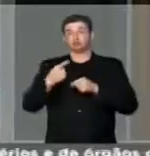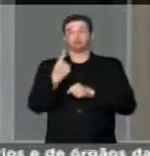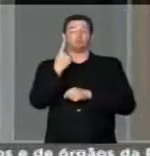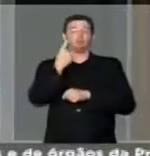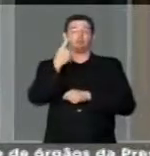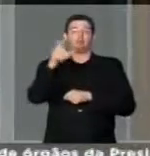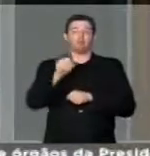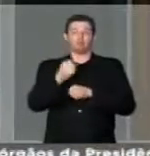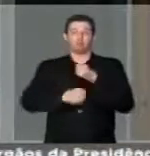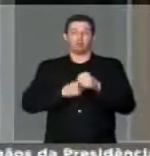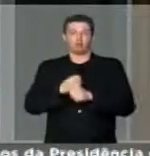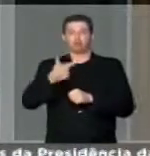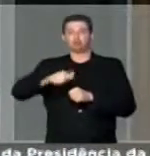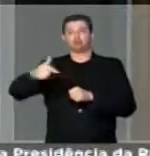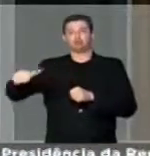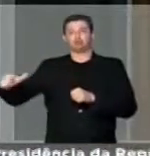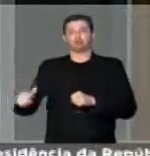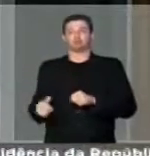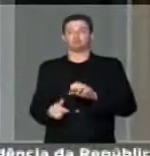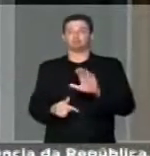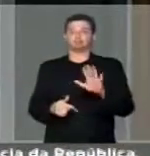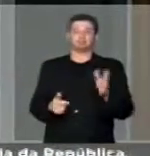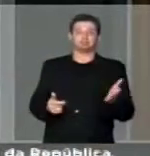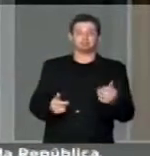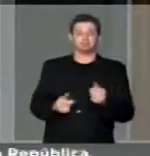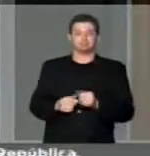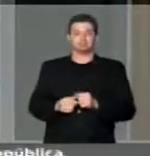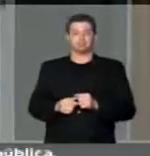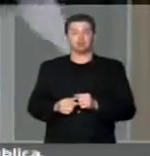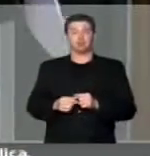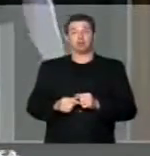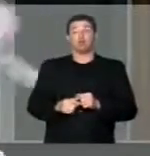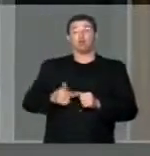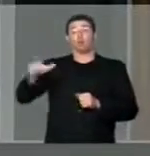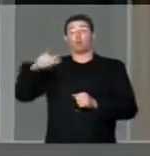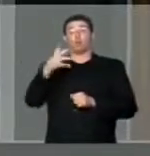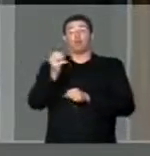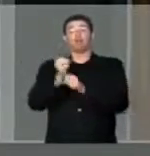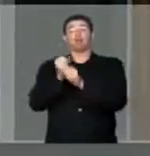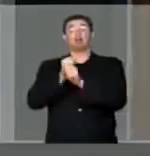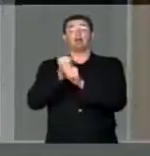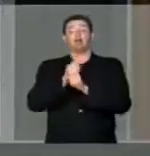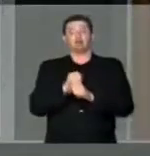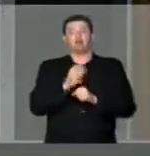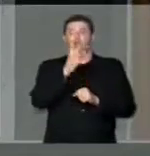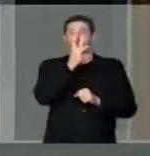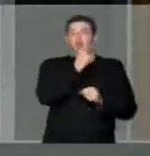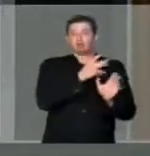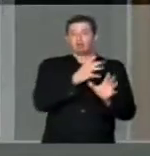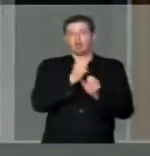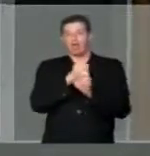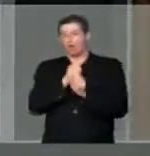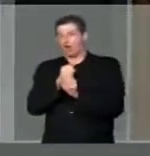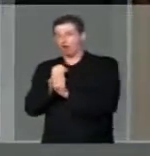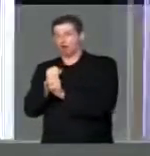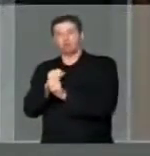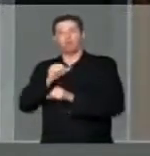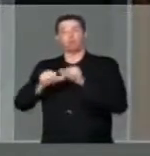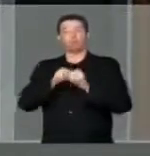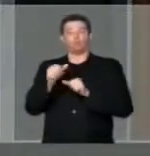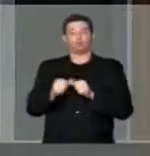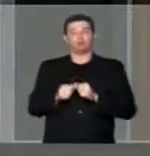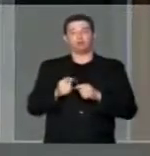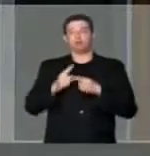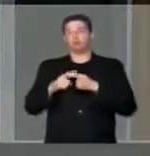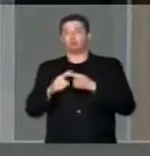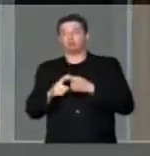ano. Então, se discute de 40 em 40 anos em outros países, em cima de cálculo atuarial, em cima do